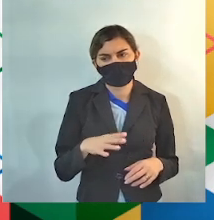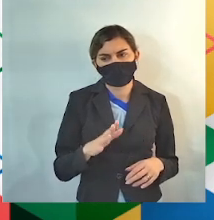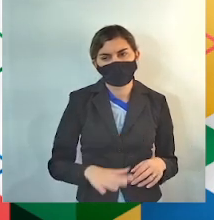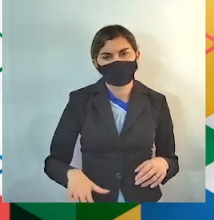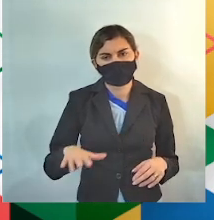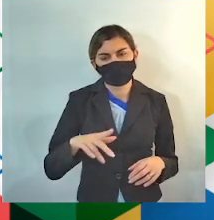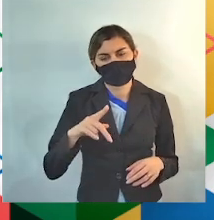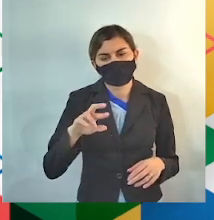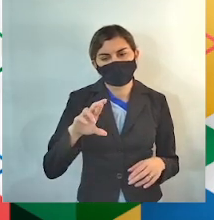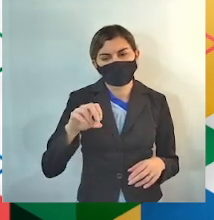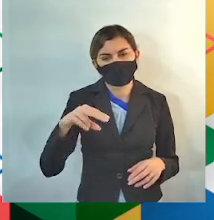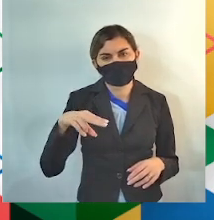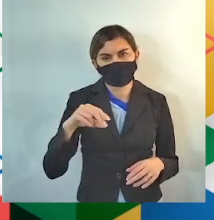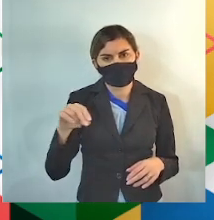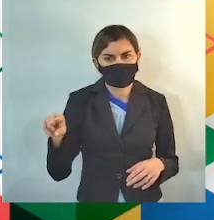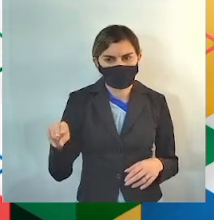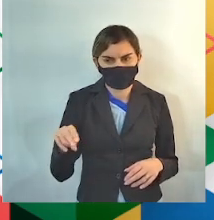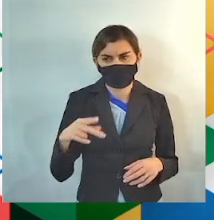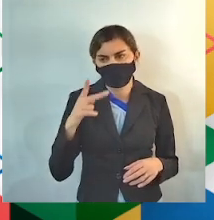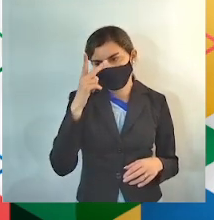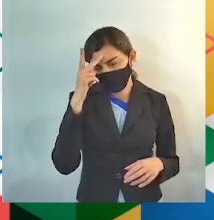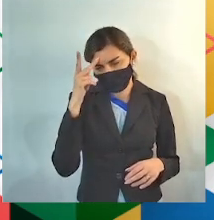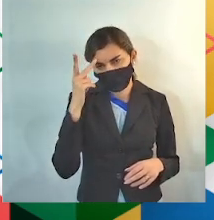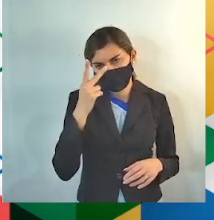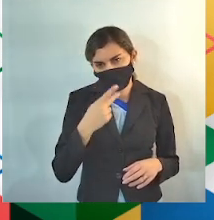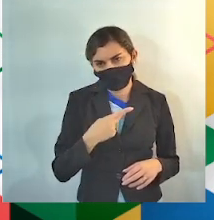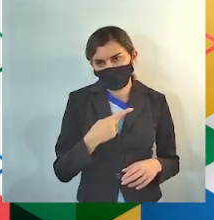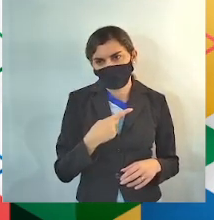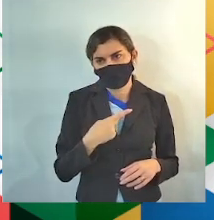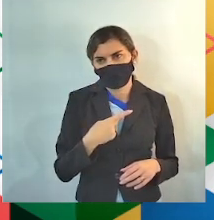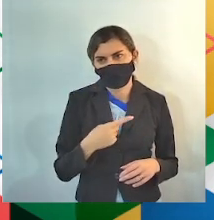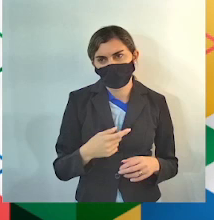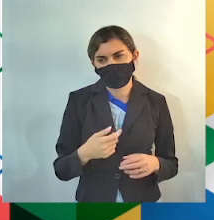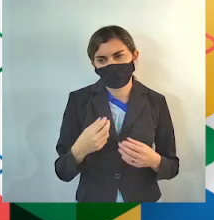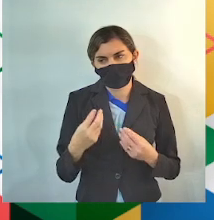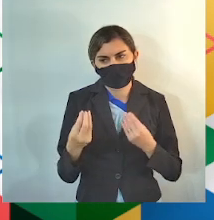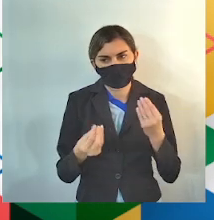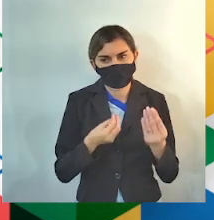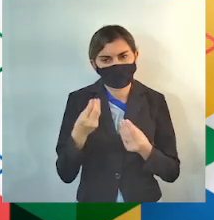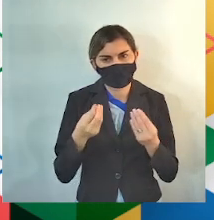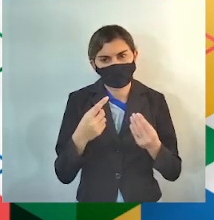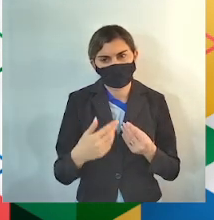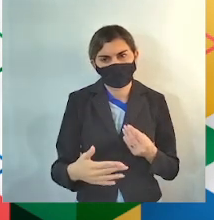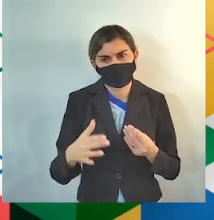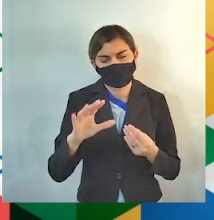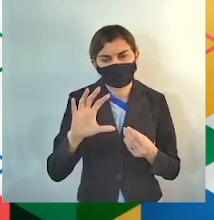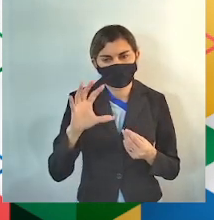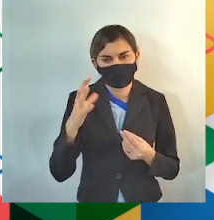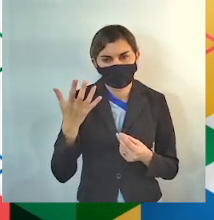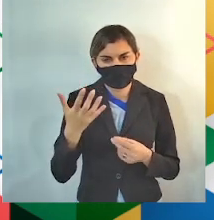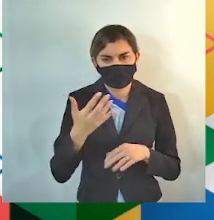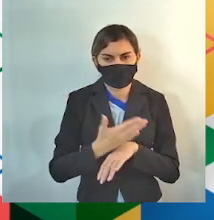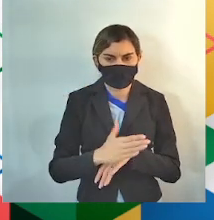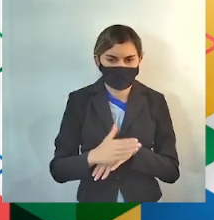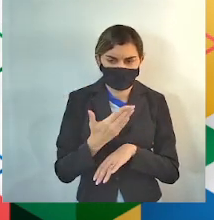pronoun persons, né? Pronomes pessoais. Então vamos ver como isso acontece na prática.